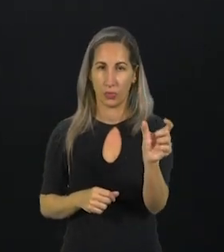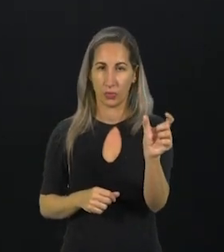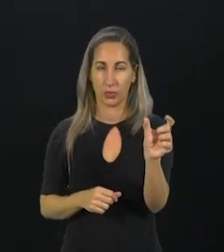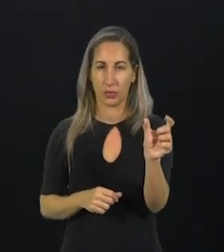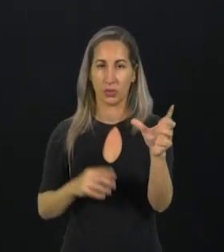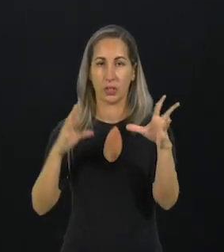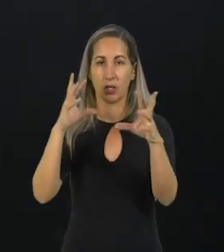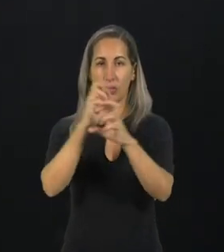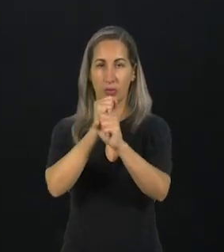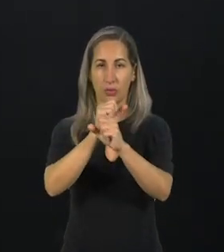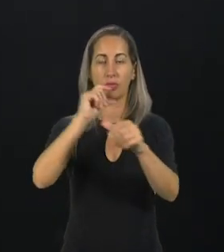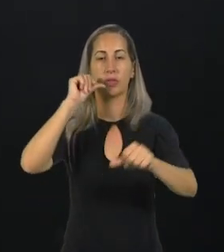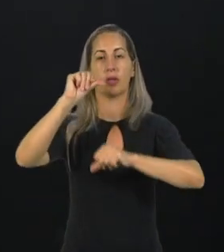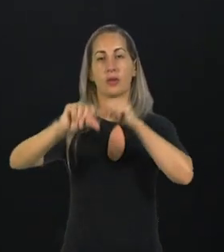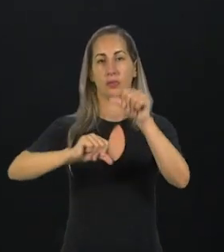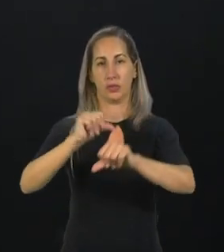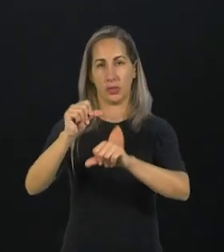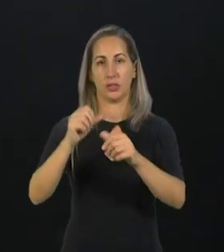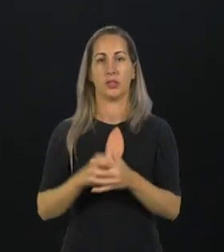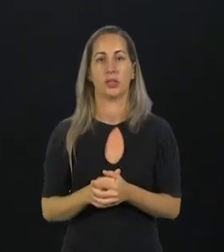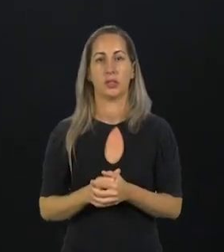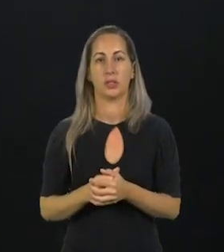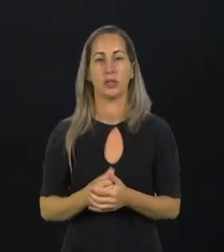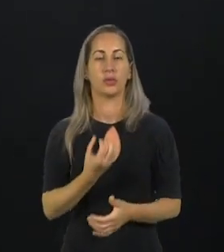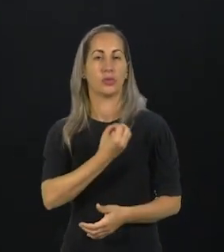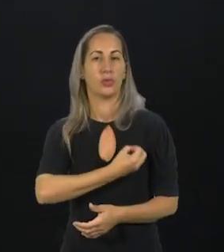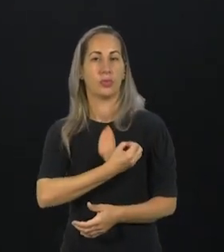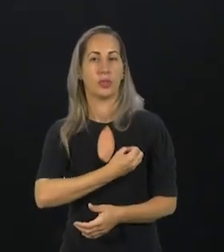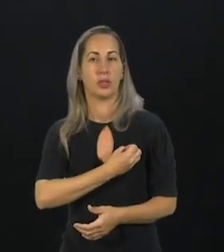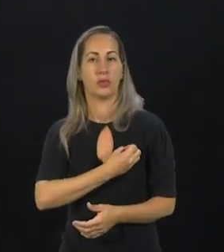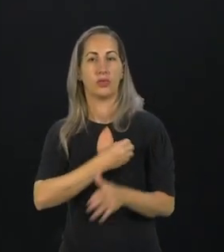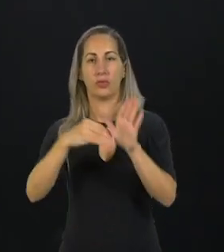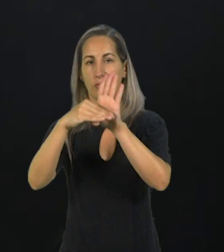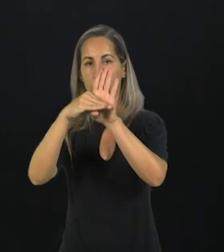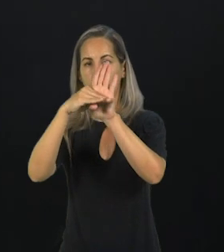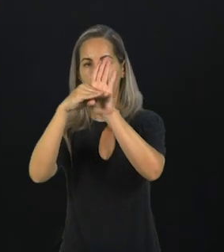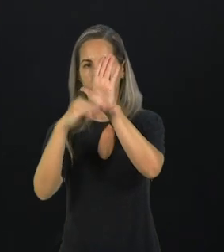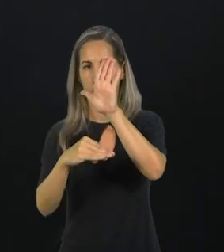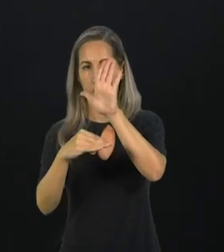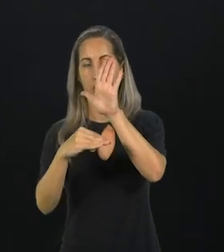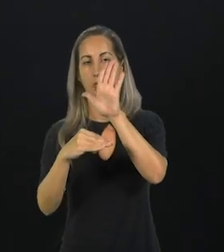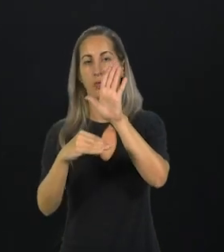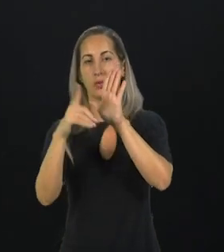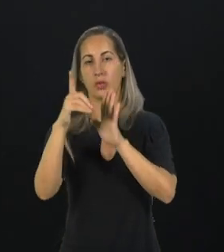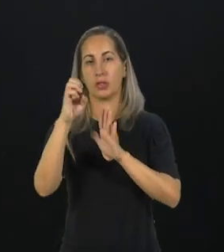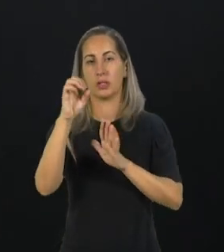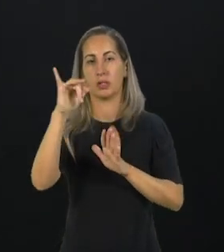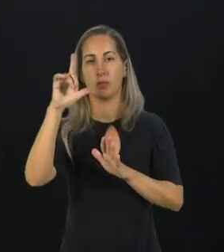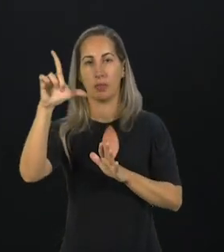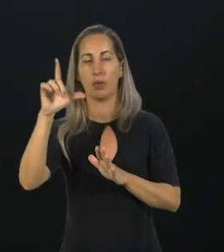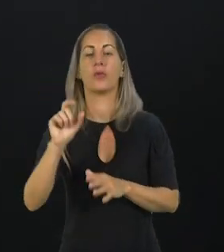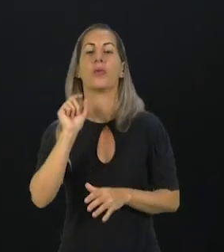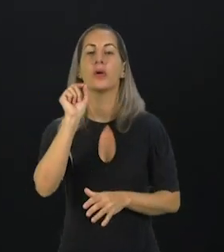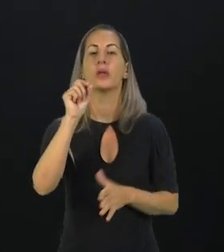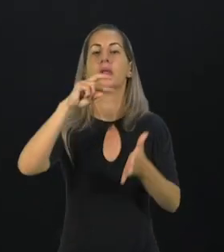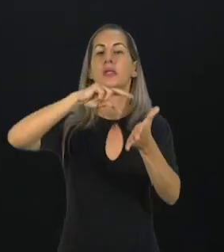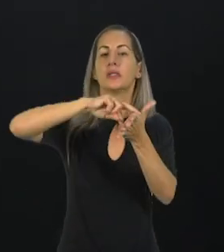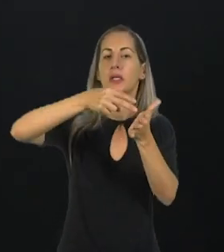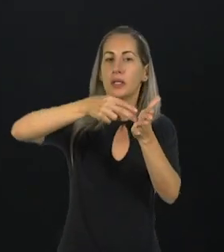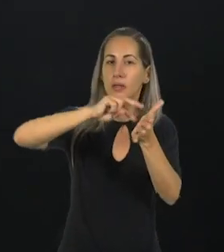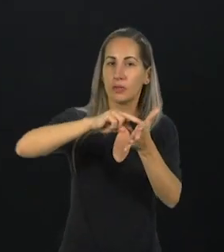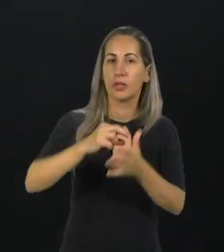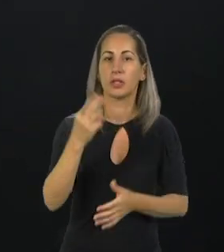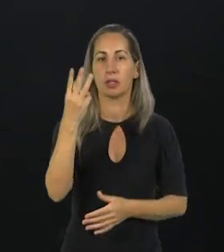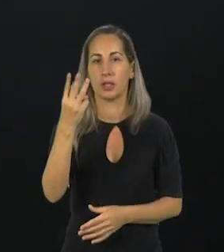o resultado da transformação desse número fracionário em número decimal. Isso quer dizer, então,